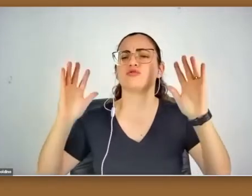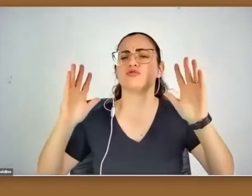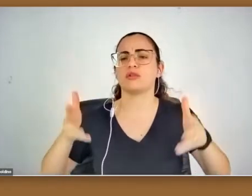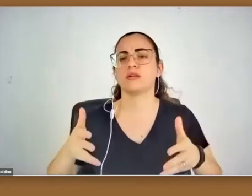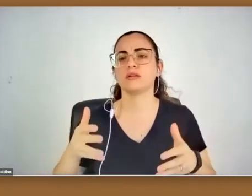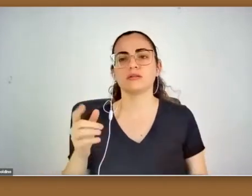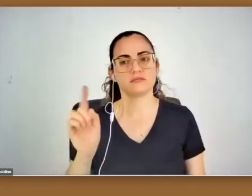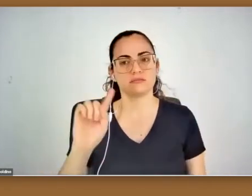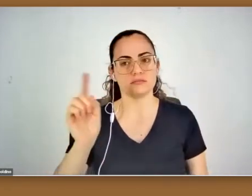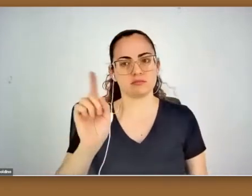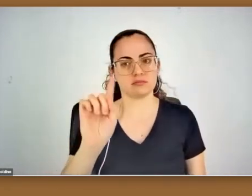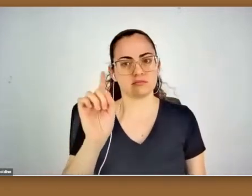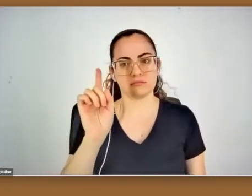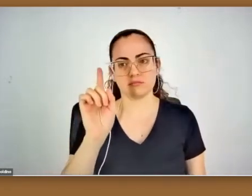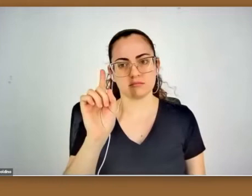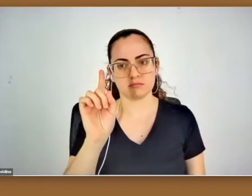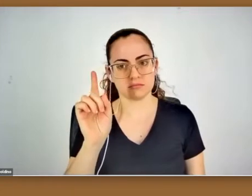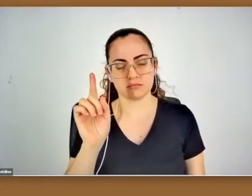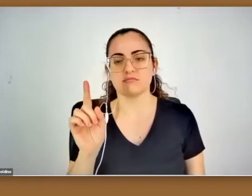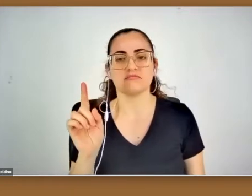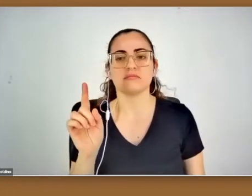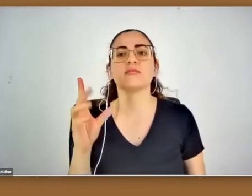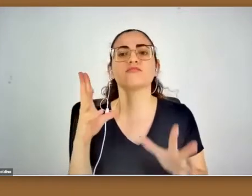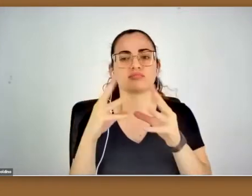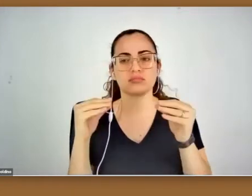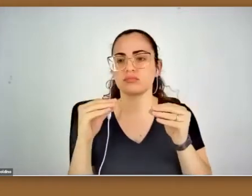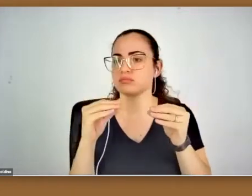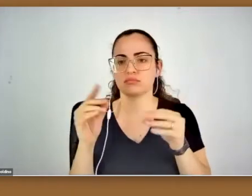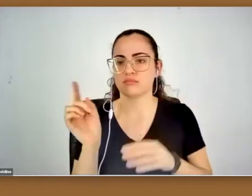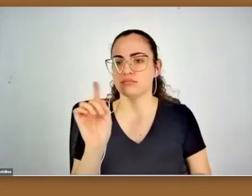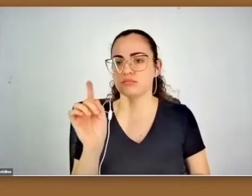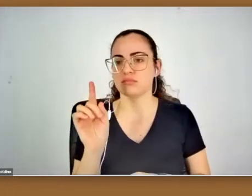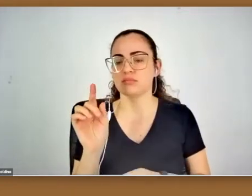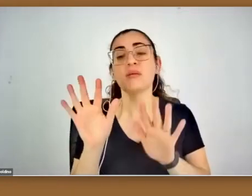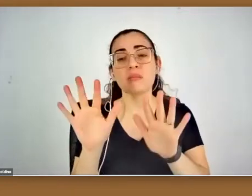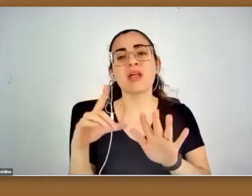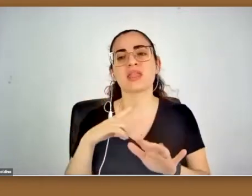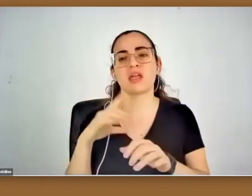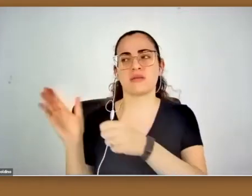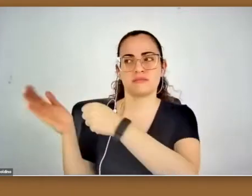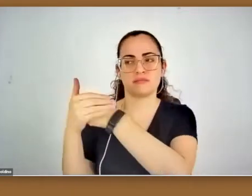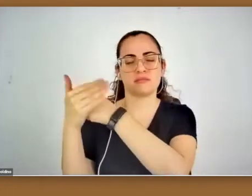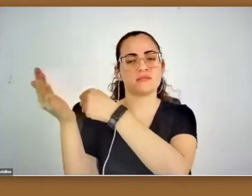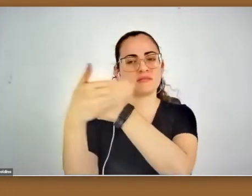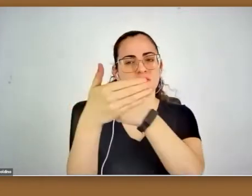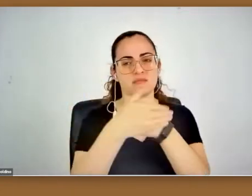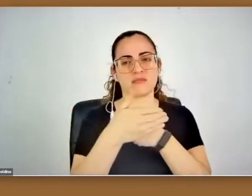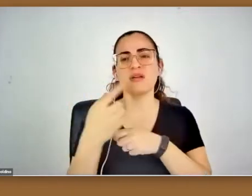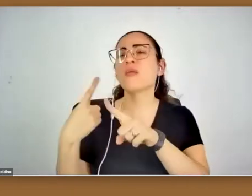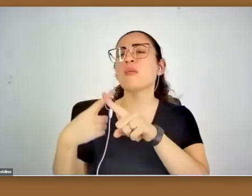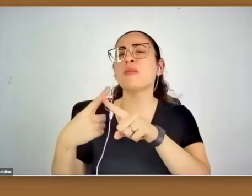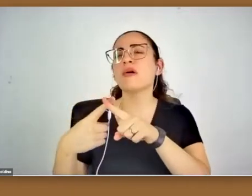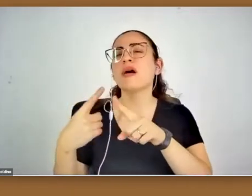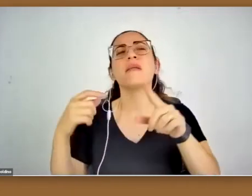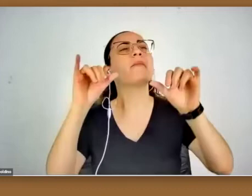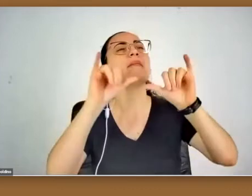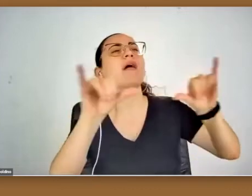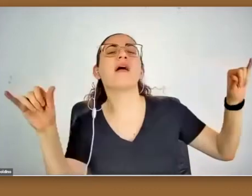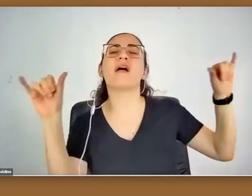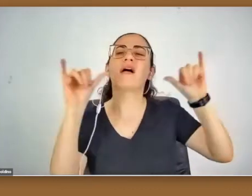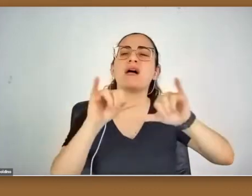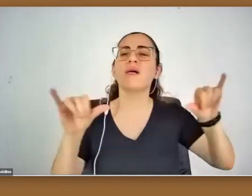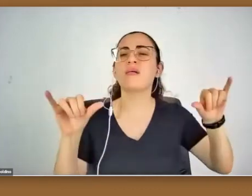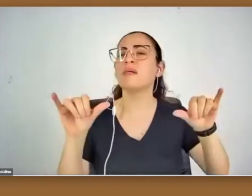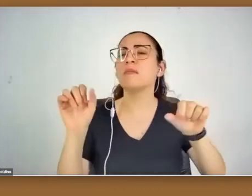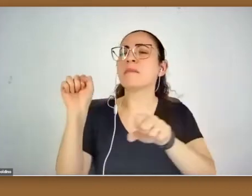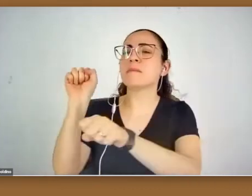fica por debaixo dos panos, porque você já não tem mais tanta mídia, principalmente quando a gente pensa, né, em Covid,